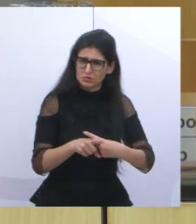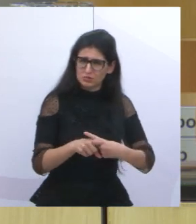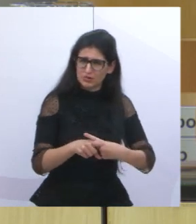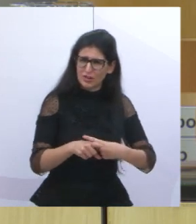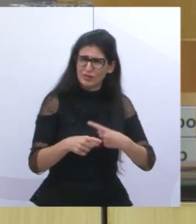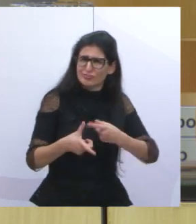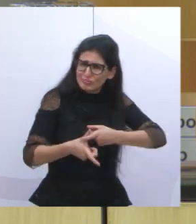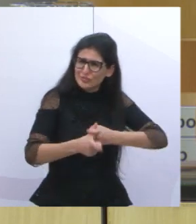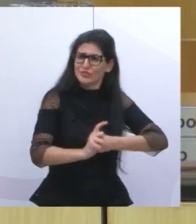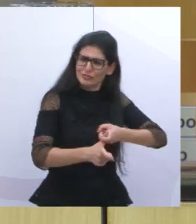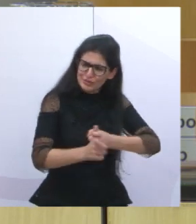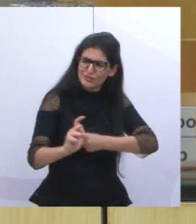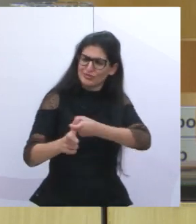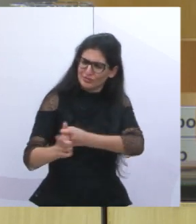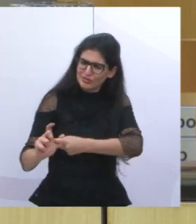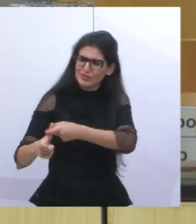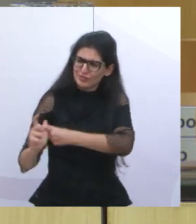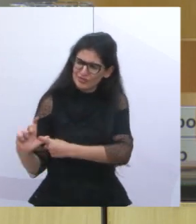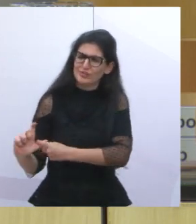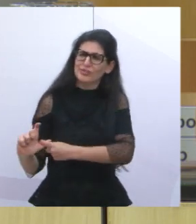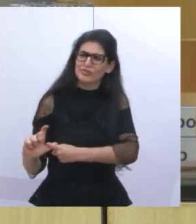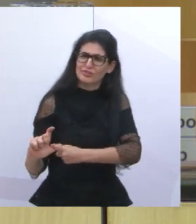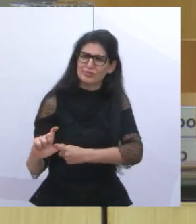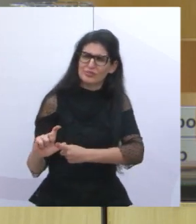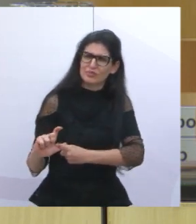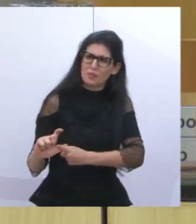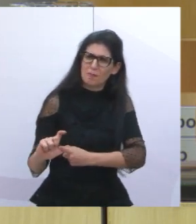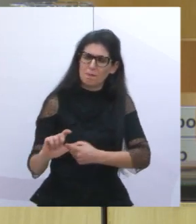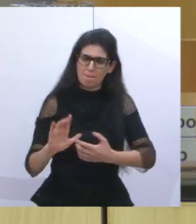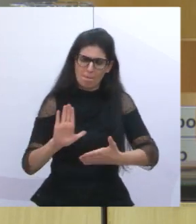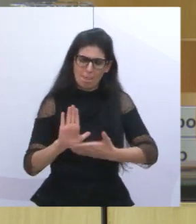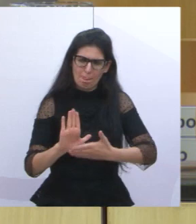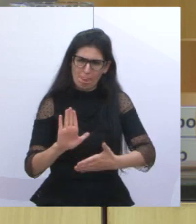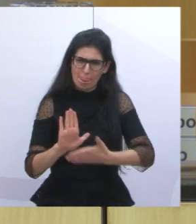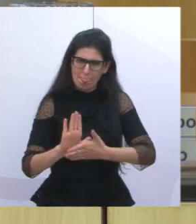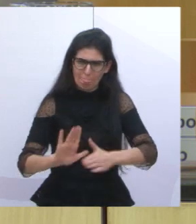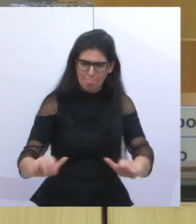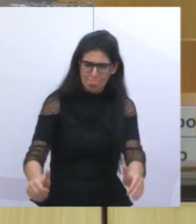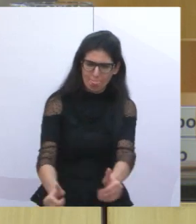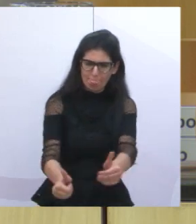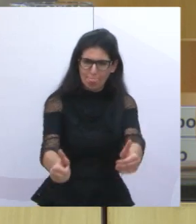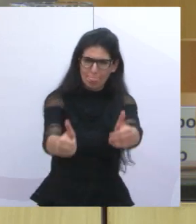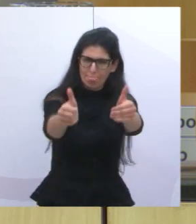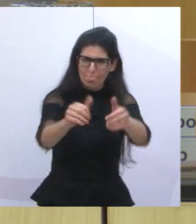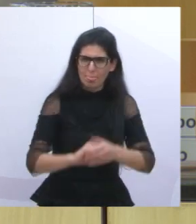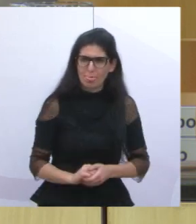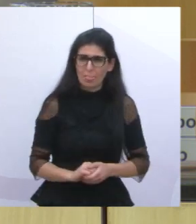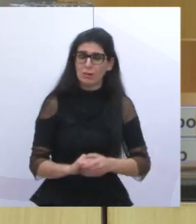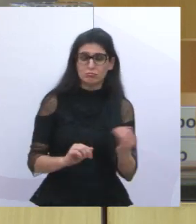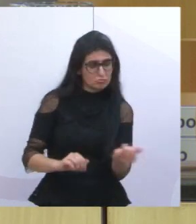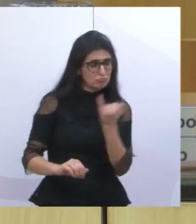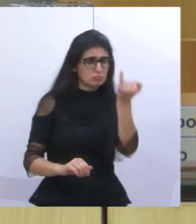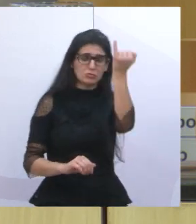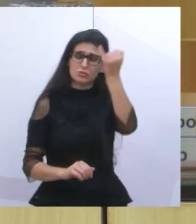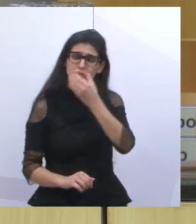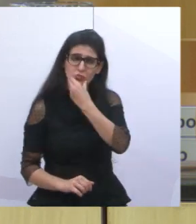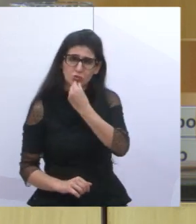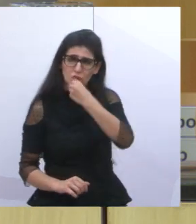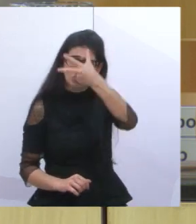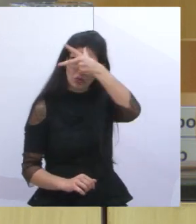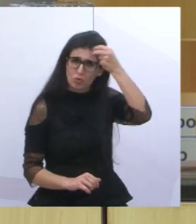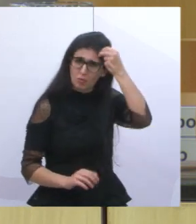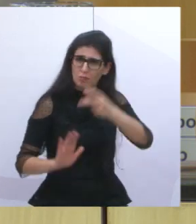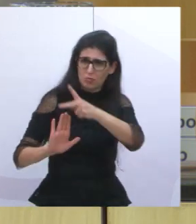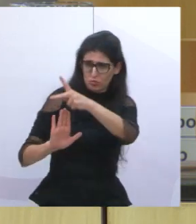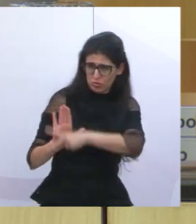da contribuição de melhorias. Então, foi muito importante o prefeito trazer para a gente esse projeto, onde irá